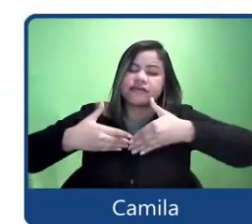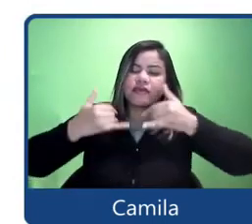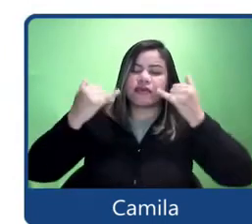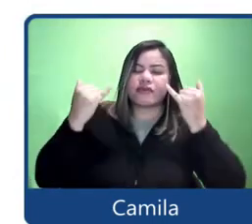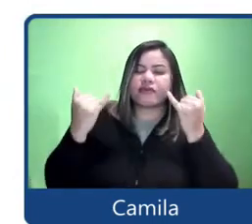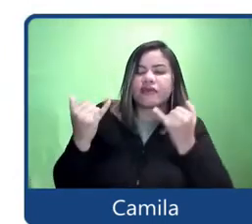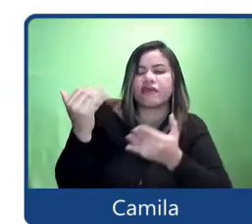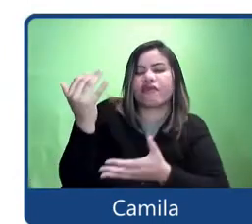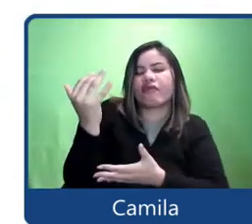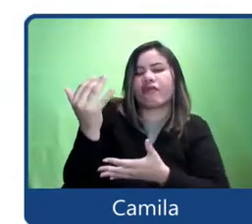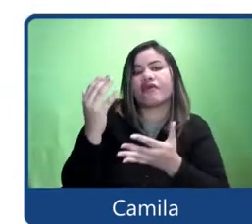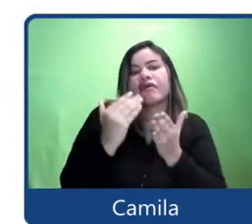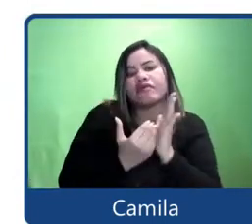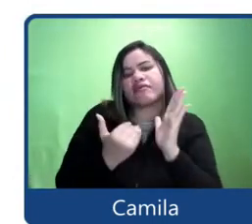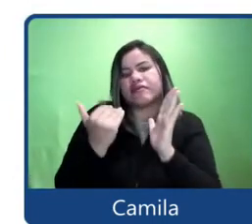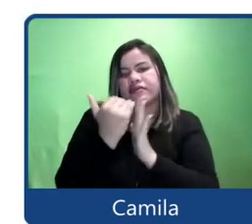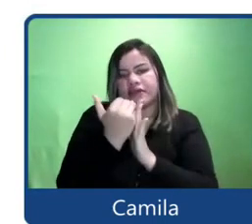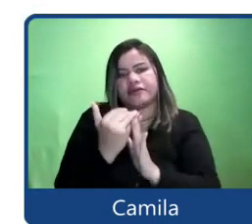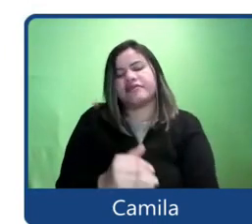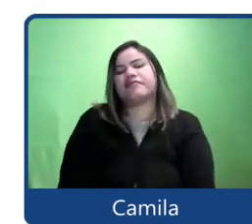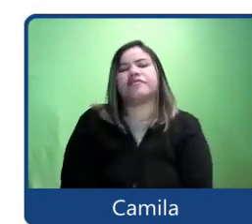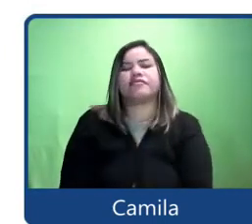Passando para um outro